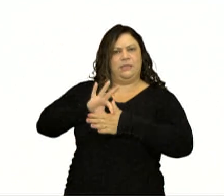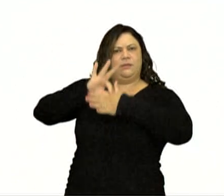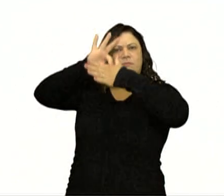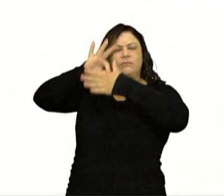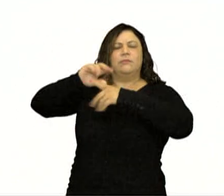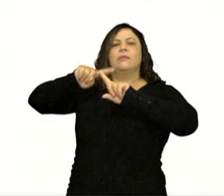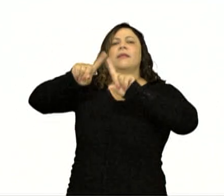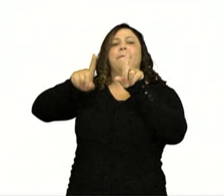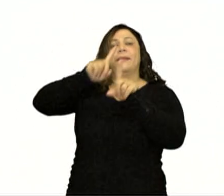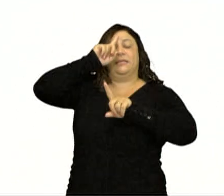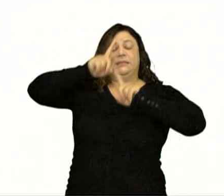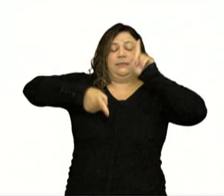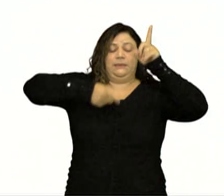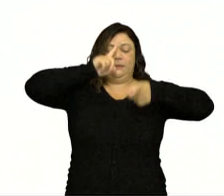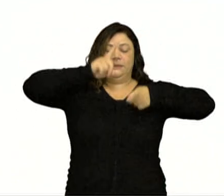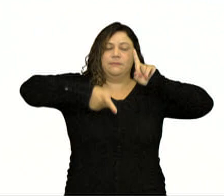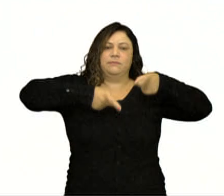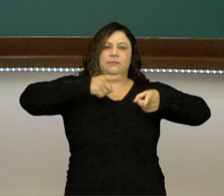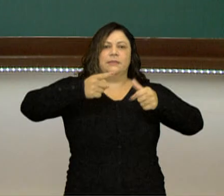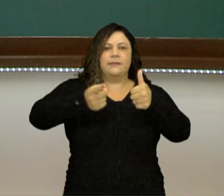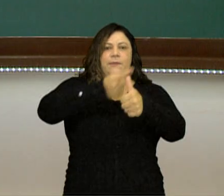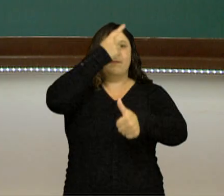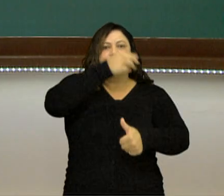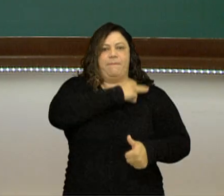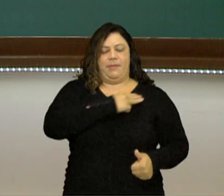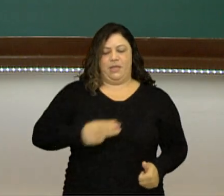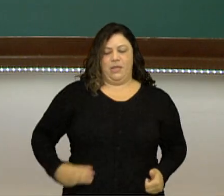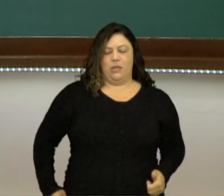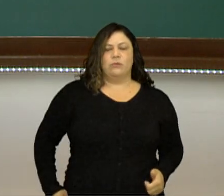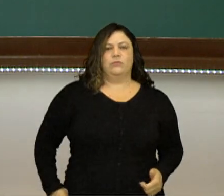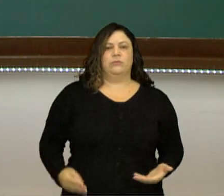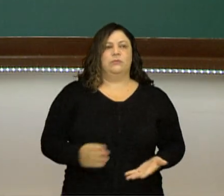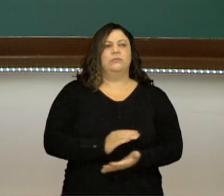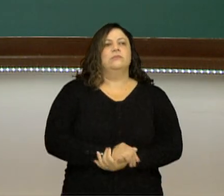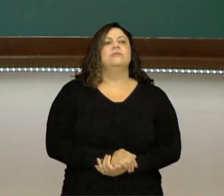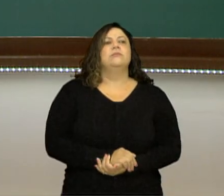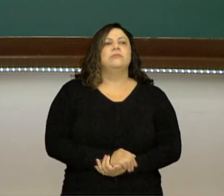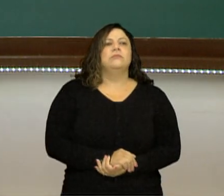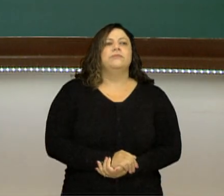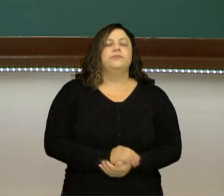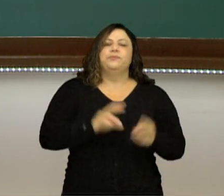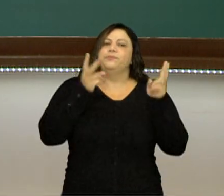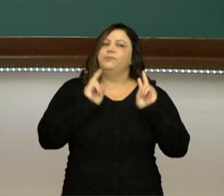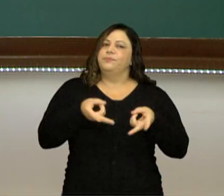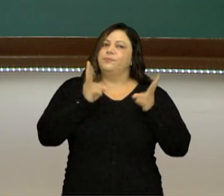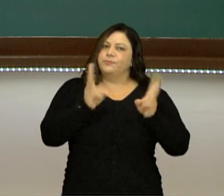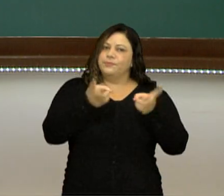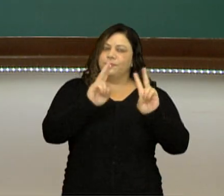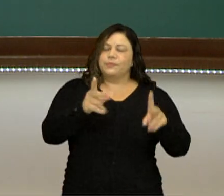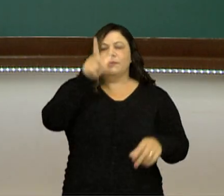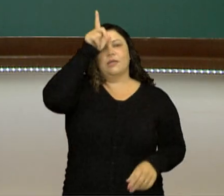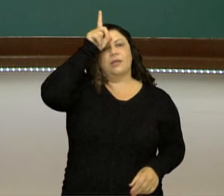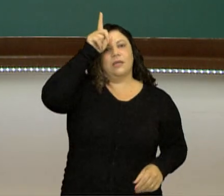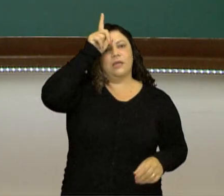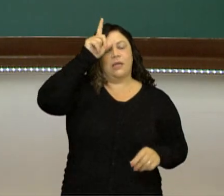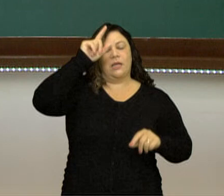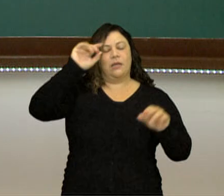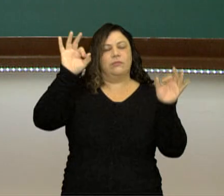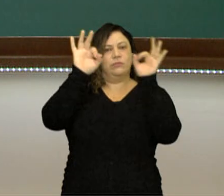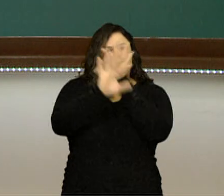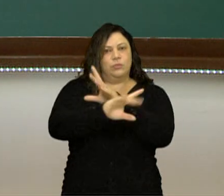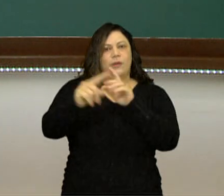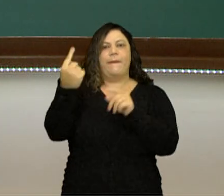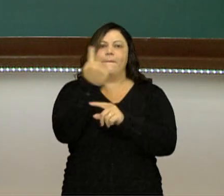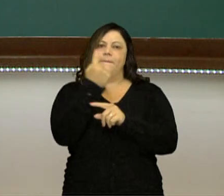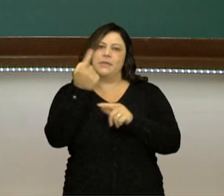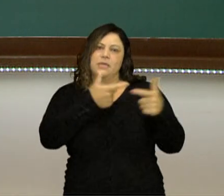manda de verdade é o primeiro-ministro do parlamento. Mas continuando aqui com a Alemanha após a Primeira Guerra Mundial, olha que